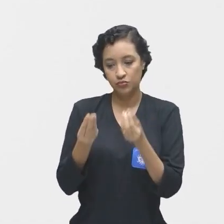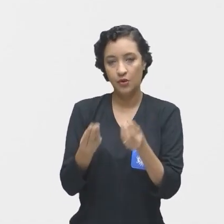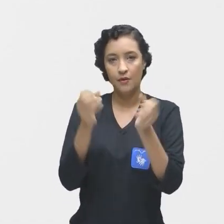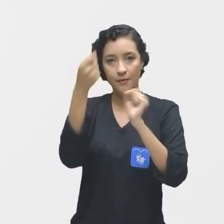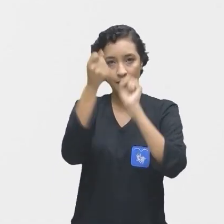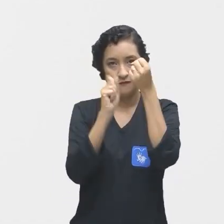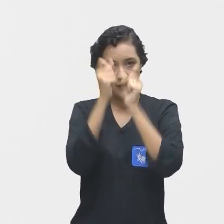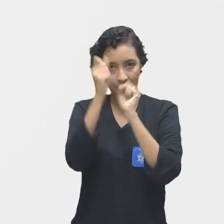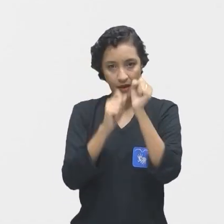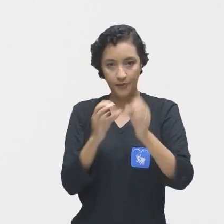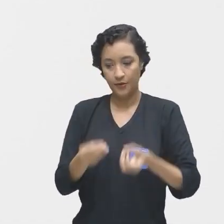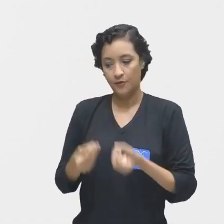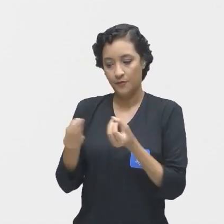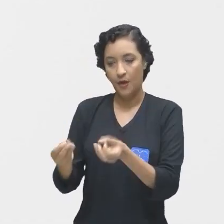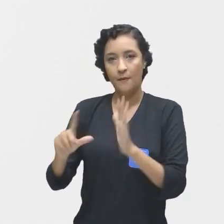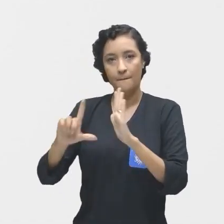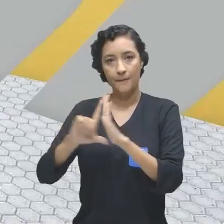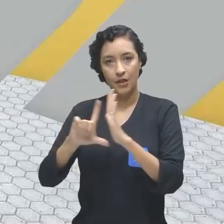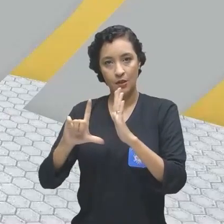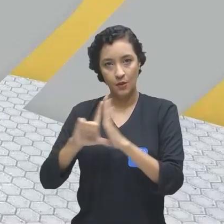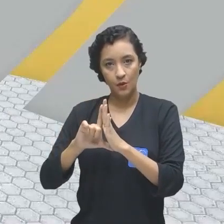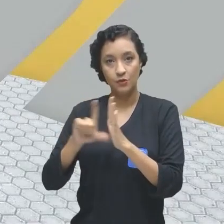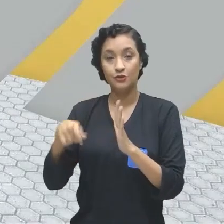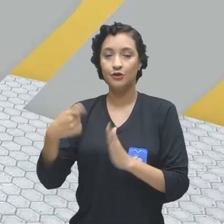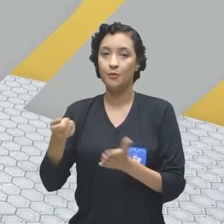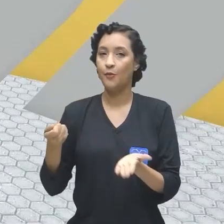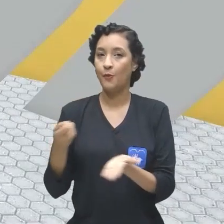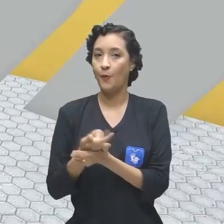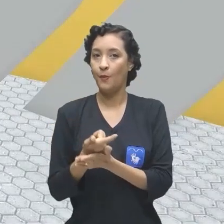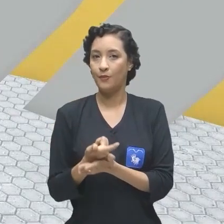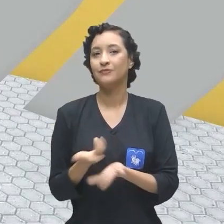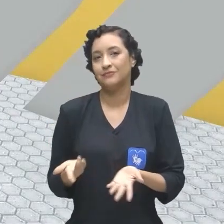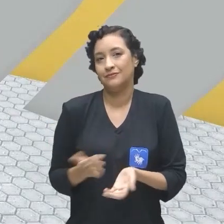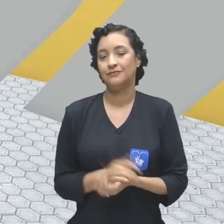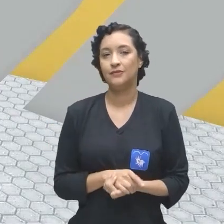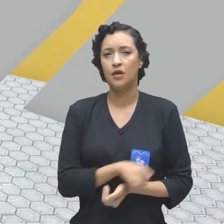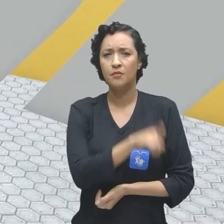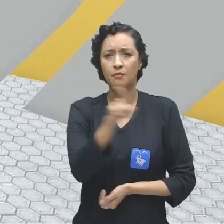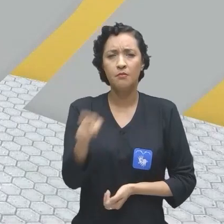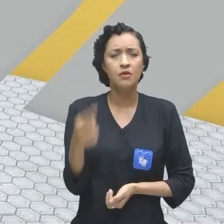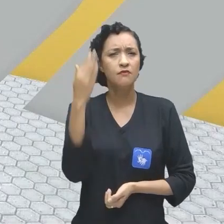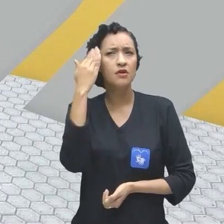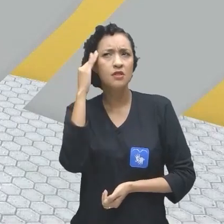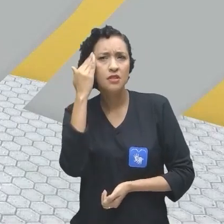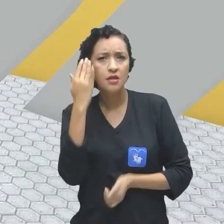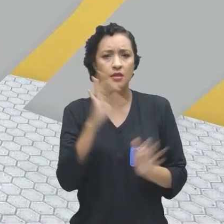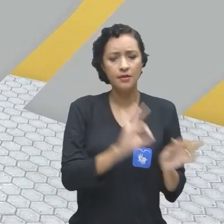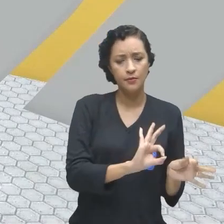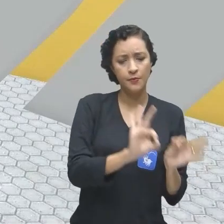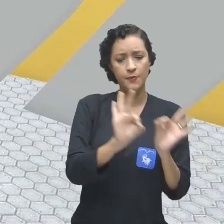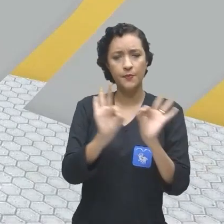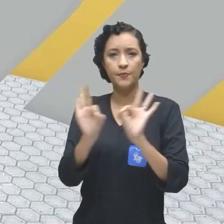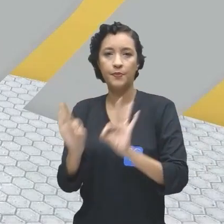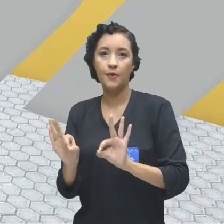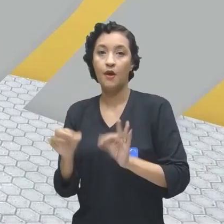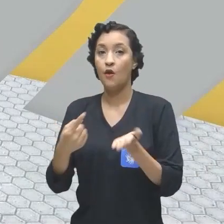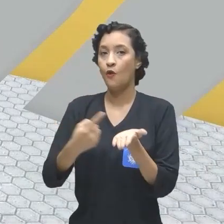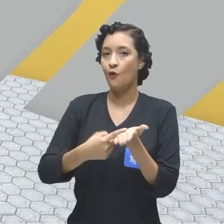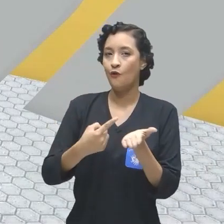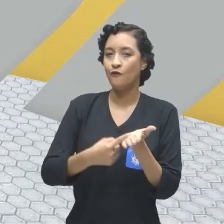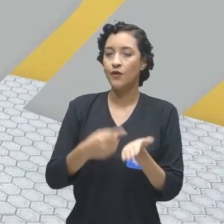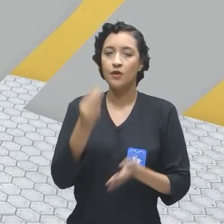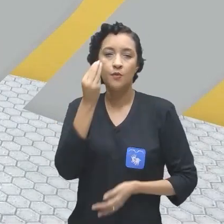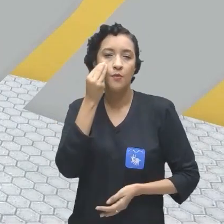ficar melhor, para você entender essa cadeia toda, para que fique muito claro, eu te convido para assistir um